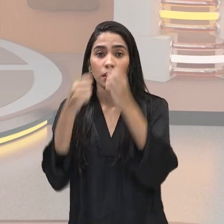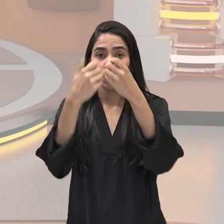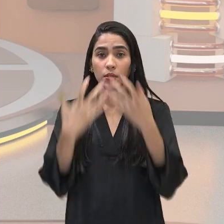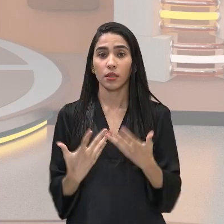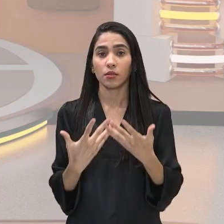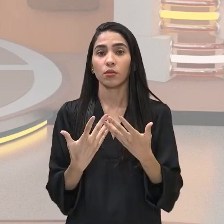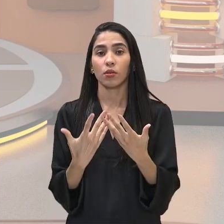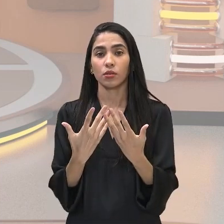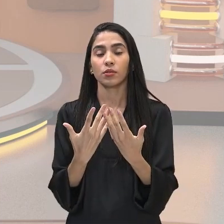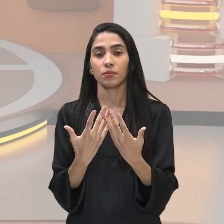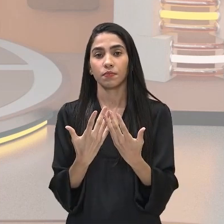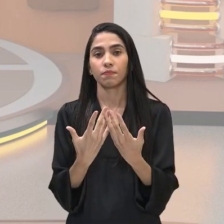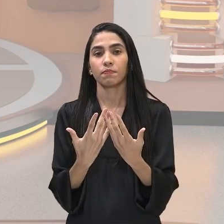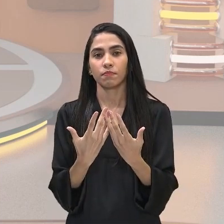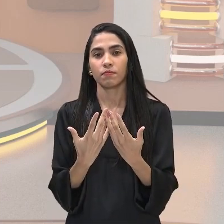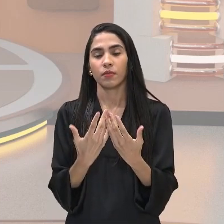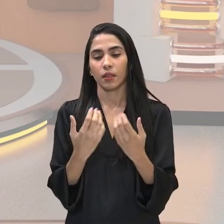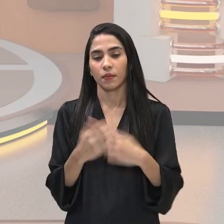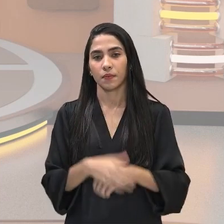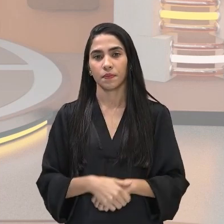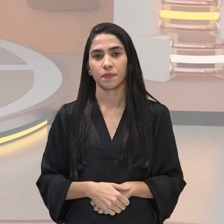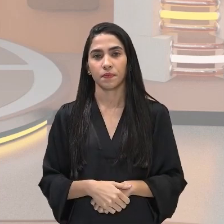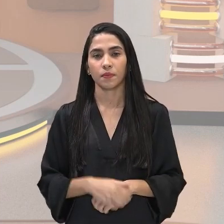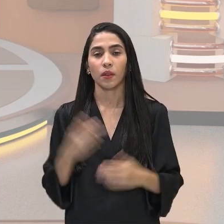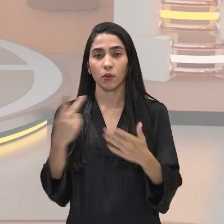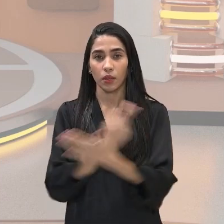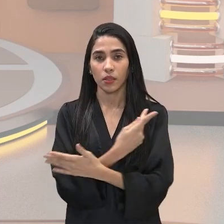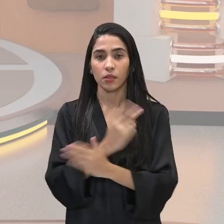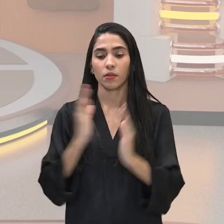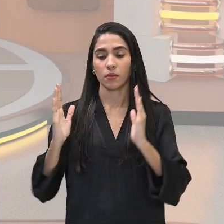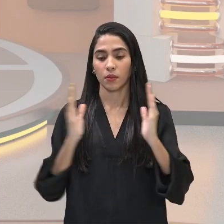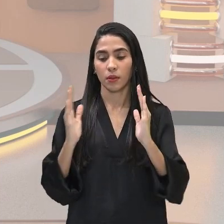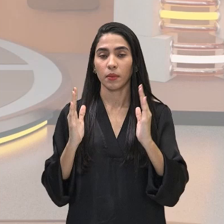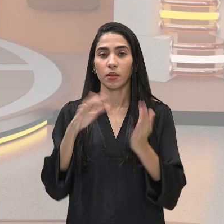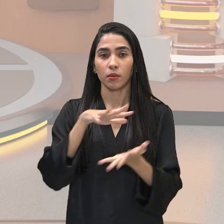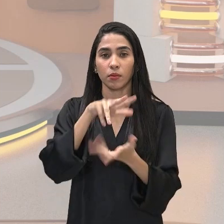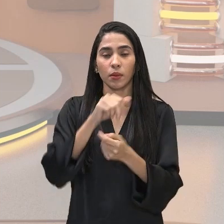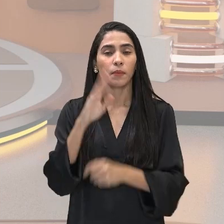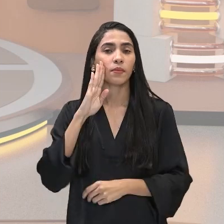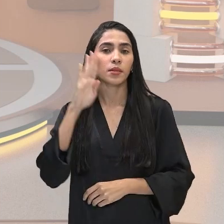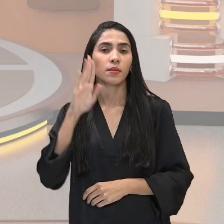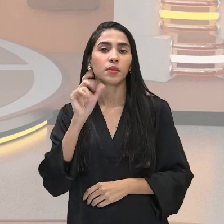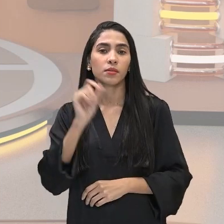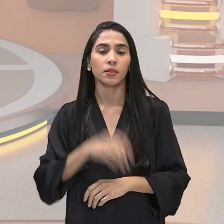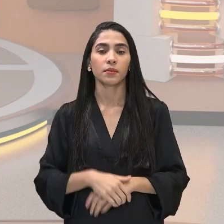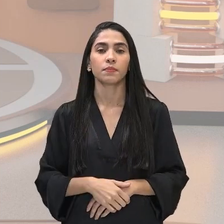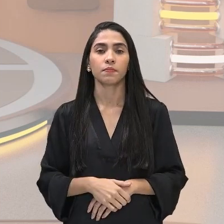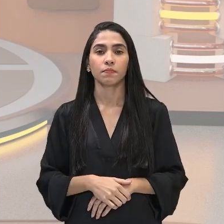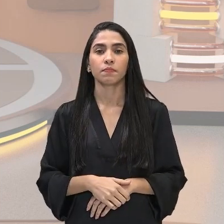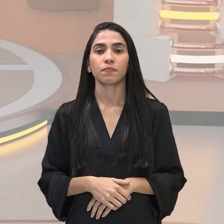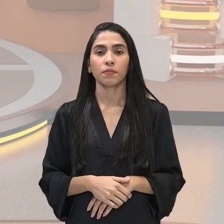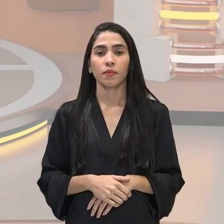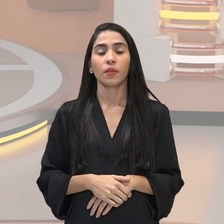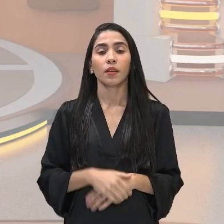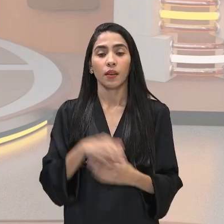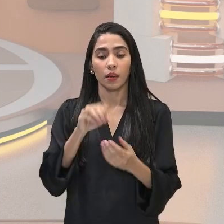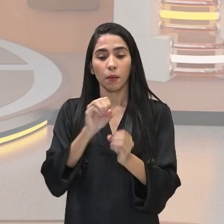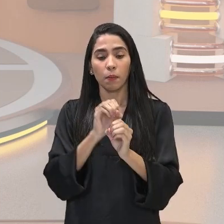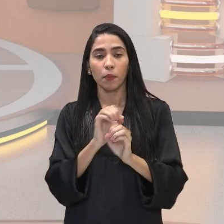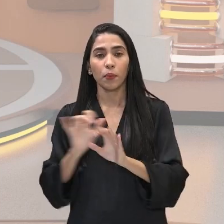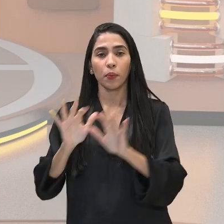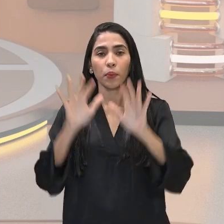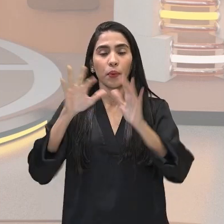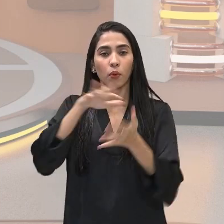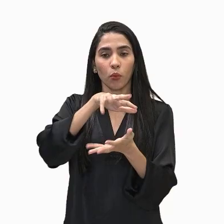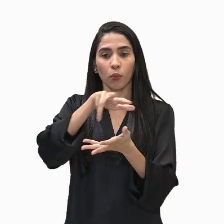para vários fenômenos, né, que aconteciam na humanidade, principalmente, né, no nosso cosmos como um todo, no universo